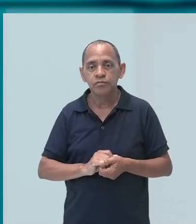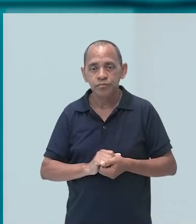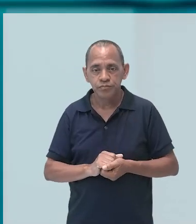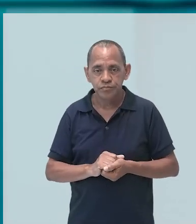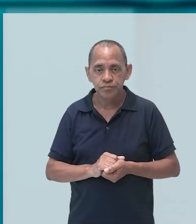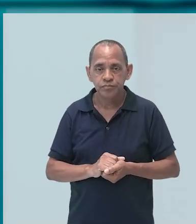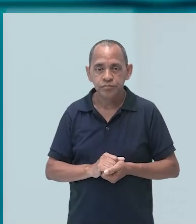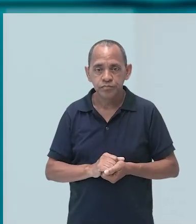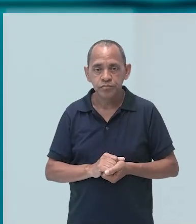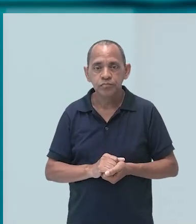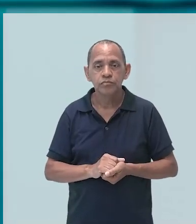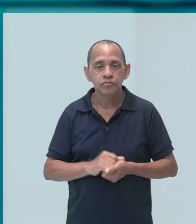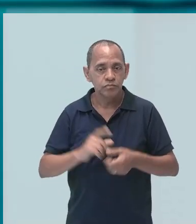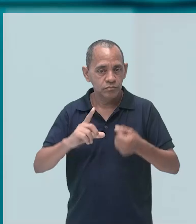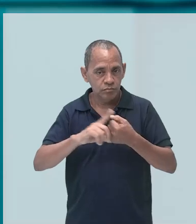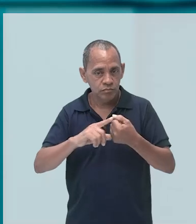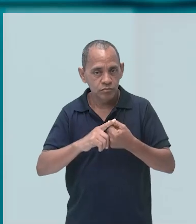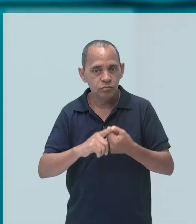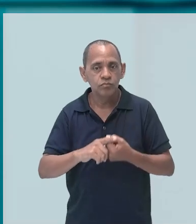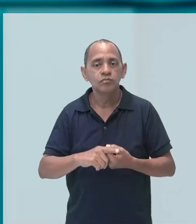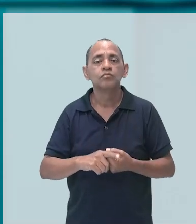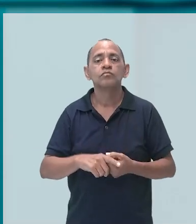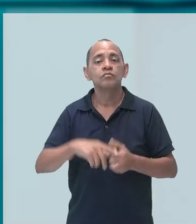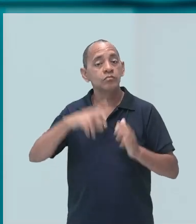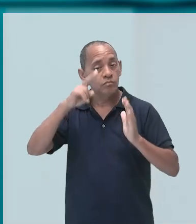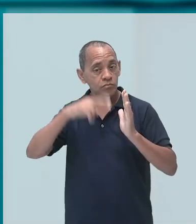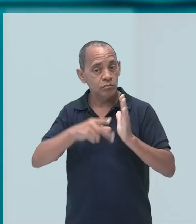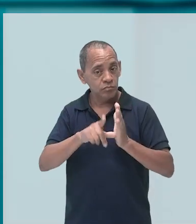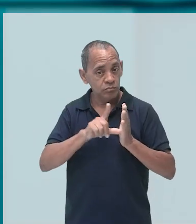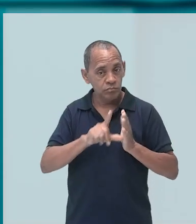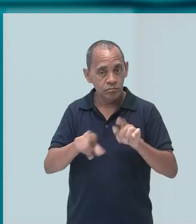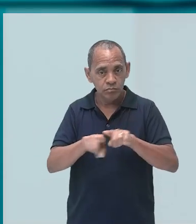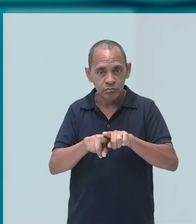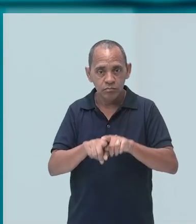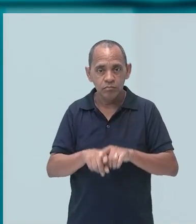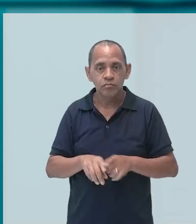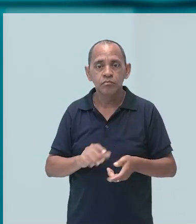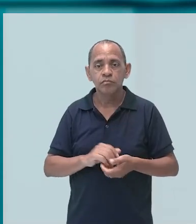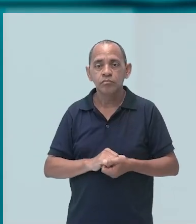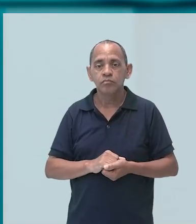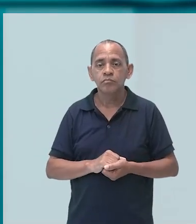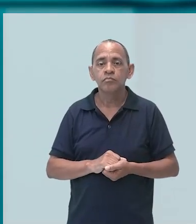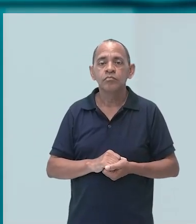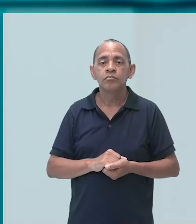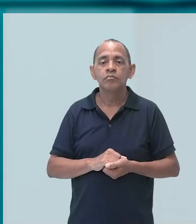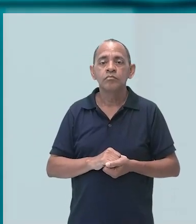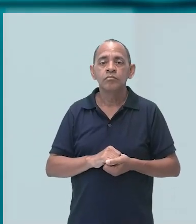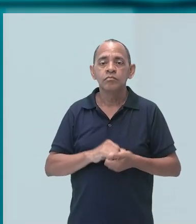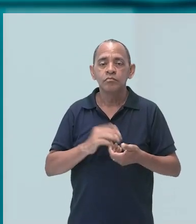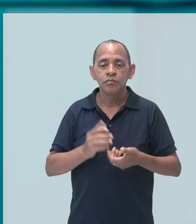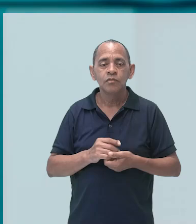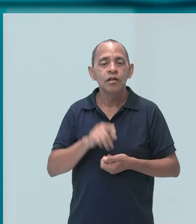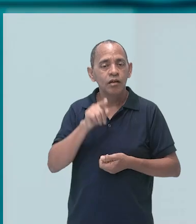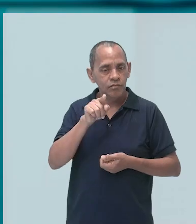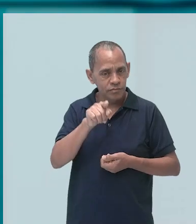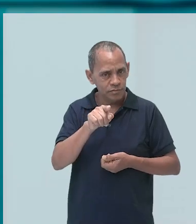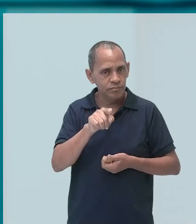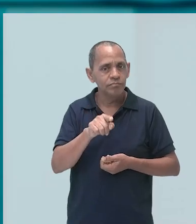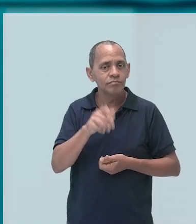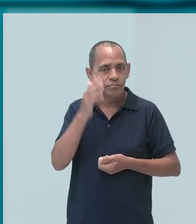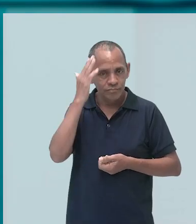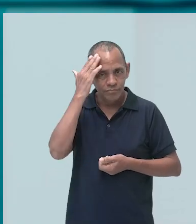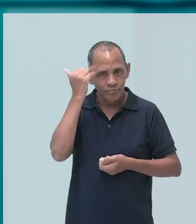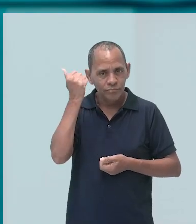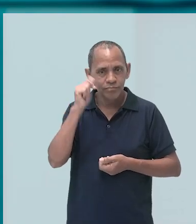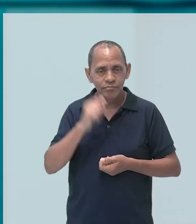idade que estão ditas no artigo que nós acabamos de ler, correto? Então, agora você já sabe se você é criança ou